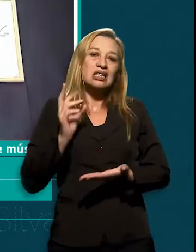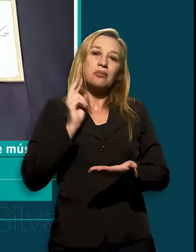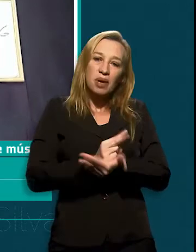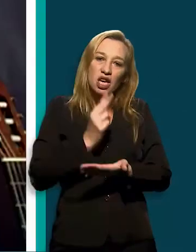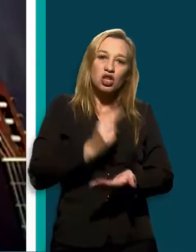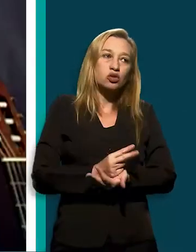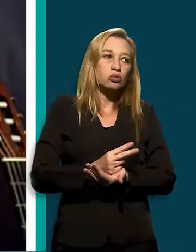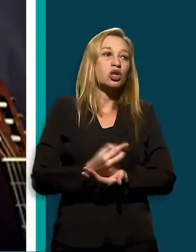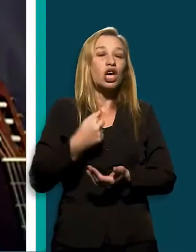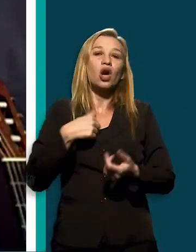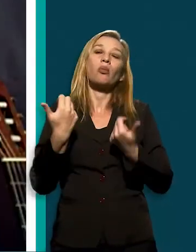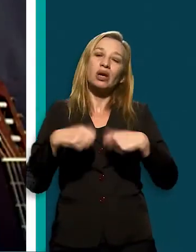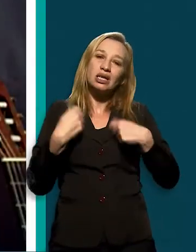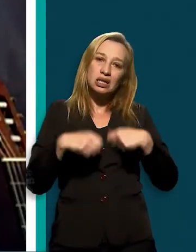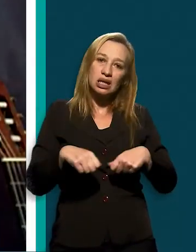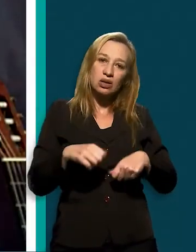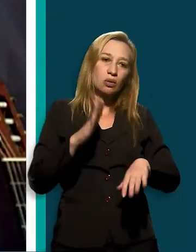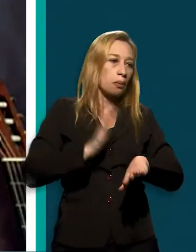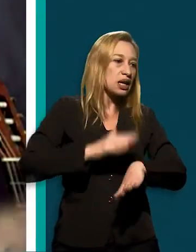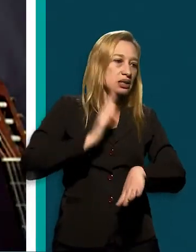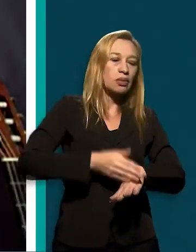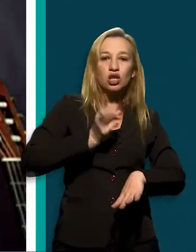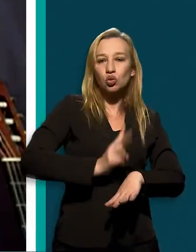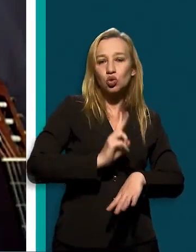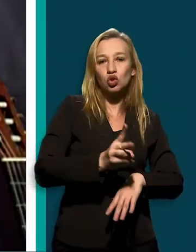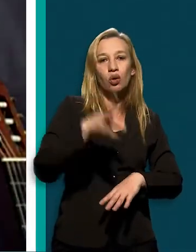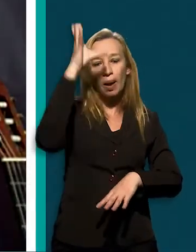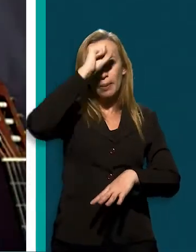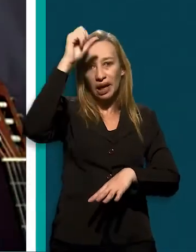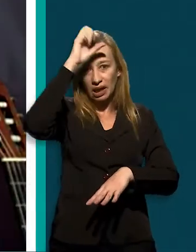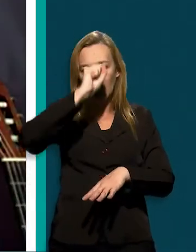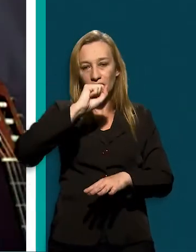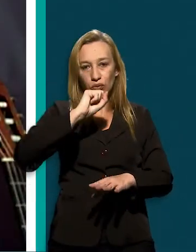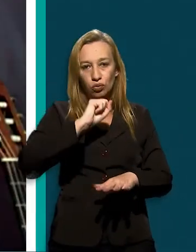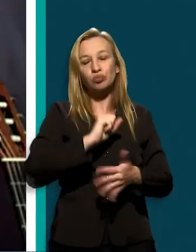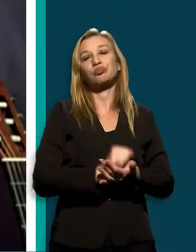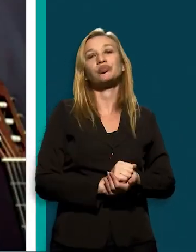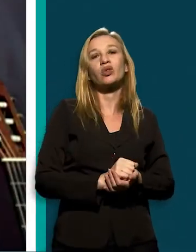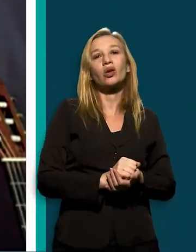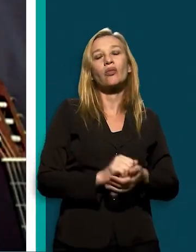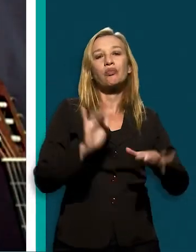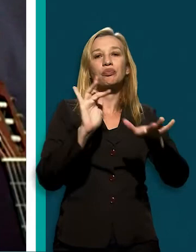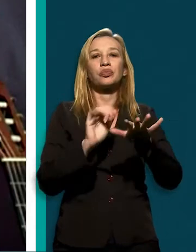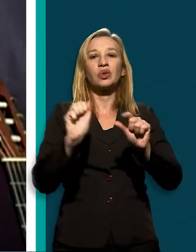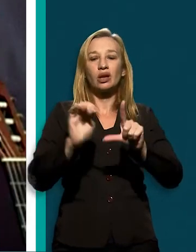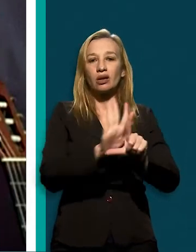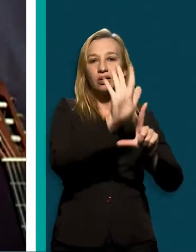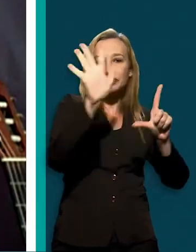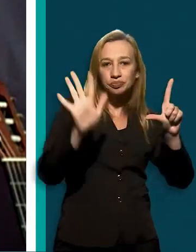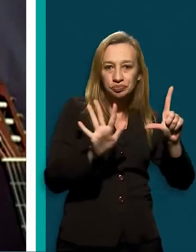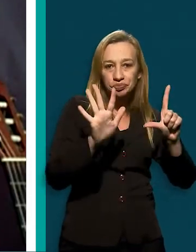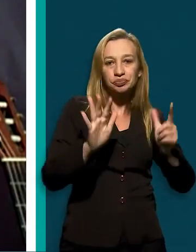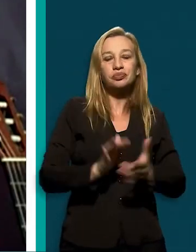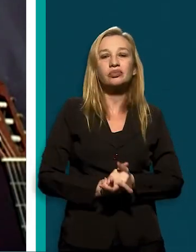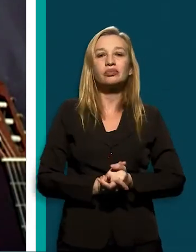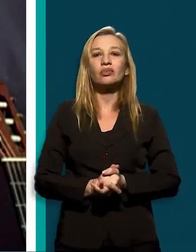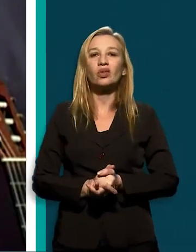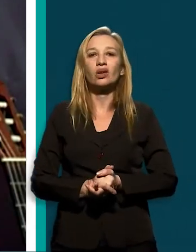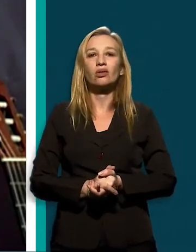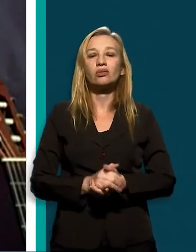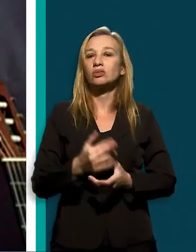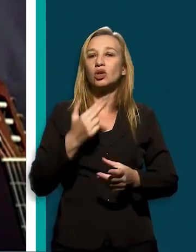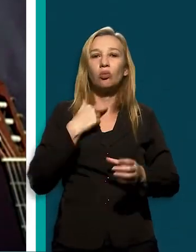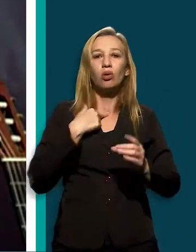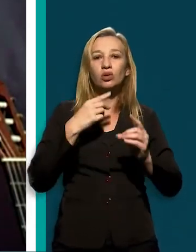eu tenho hoje é essa, que eu preciso cada vez mais continuar aprendendo a interagir por meio das plataformas